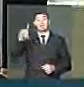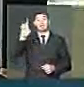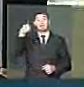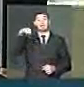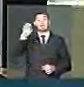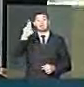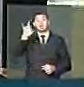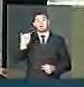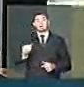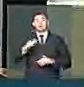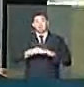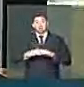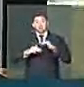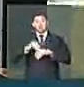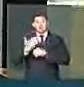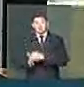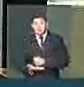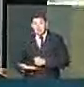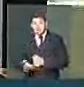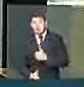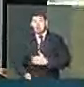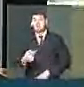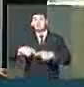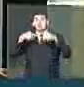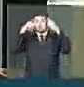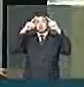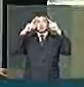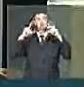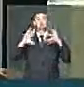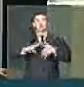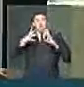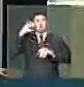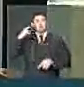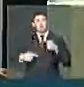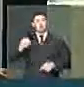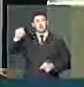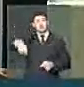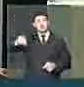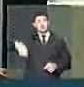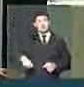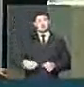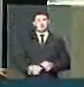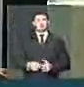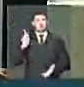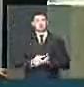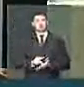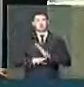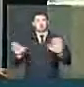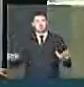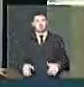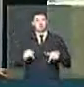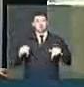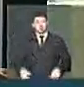que tem que ser construída de baixo para cima. E é necessária uma reforma política definitiva. O